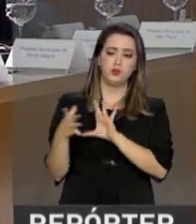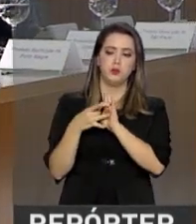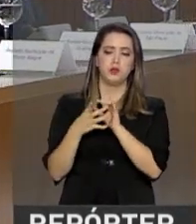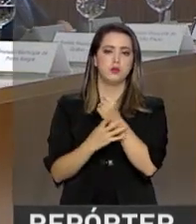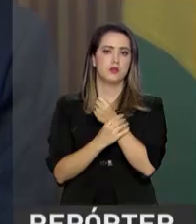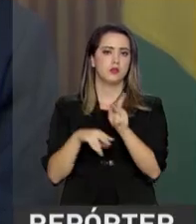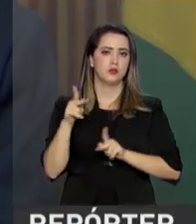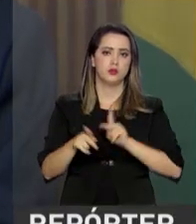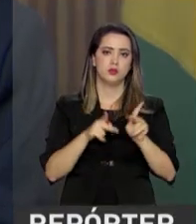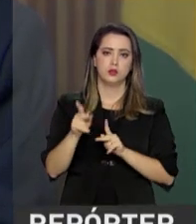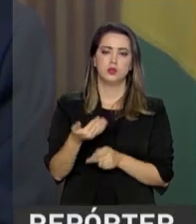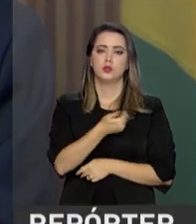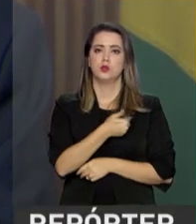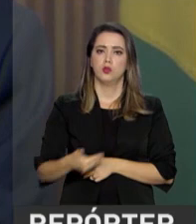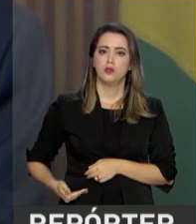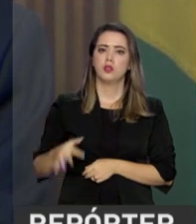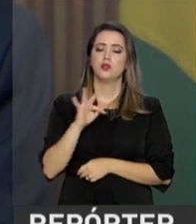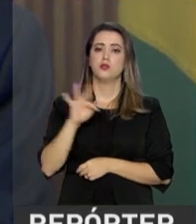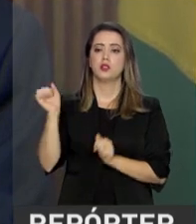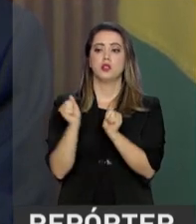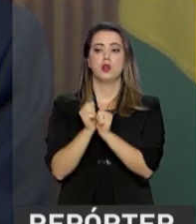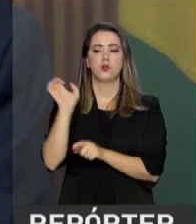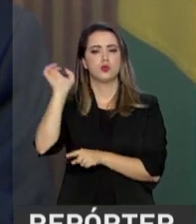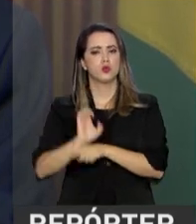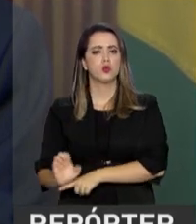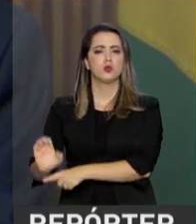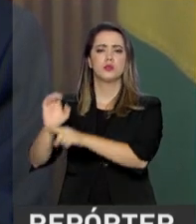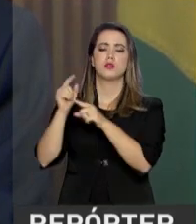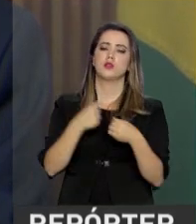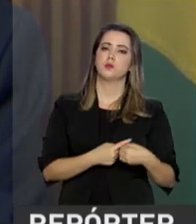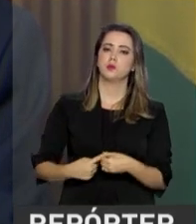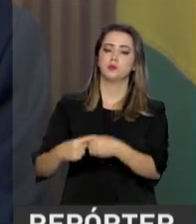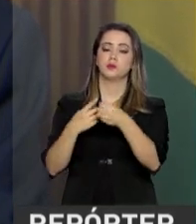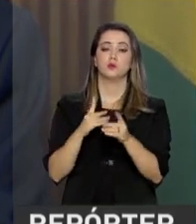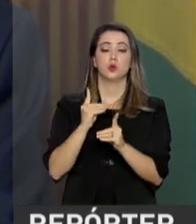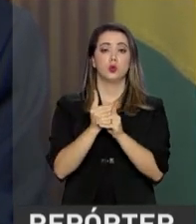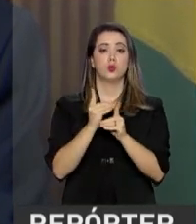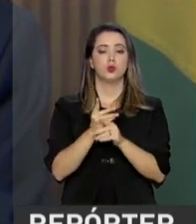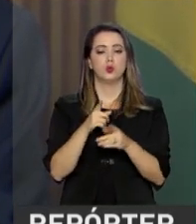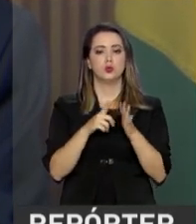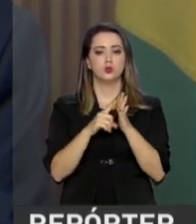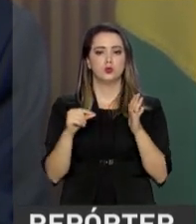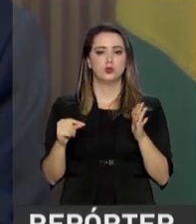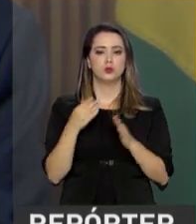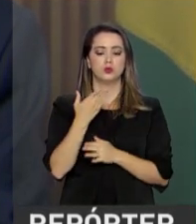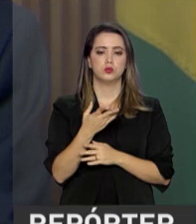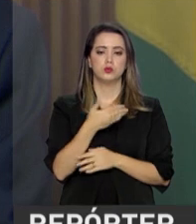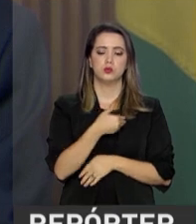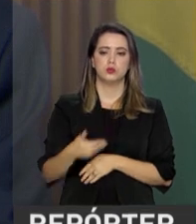segurança pública entre governo federal estados e municípios durante o encontro no palácio do planalto o governo